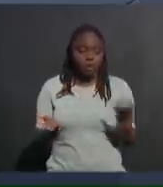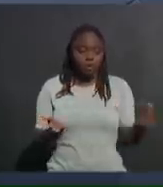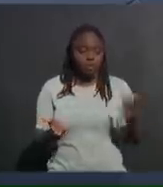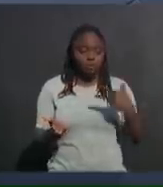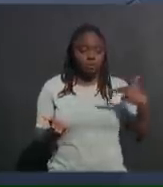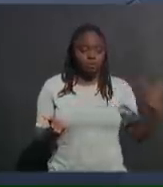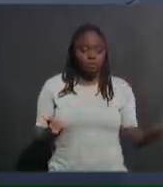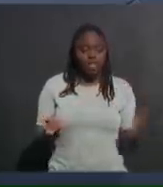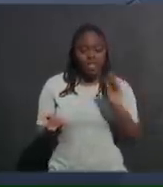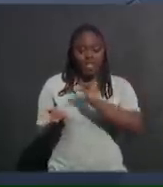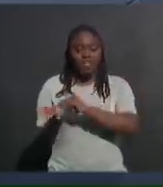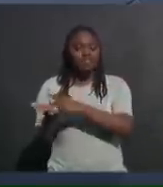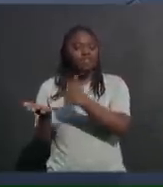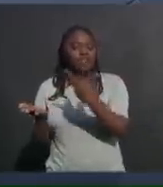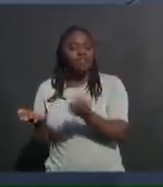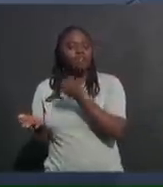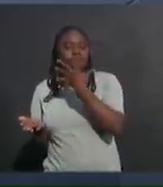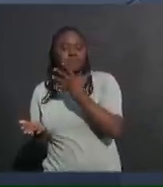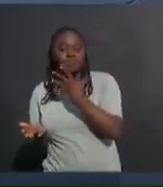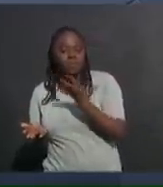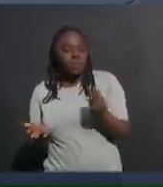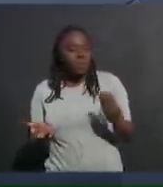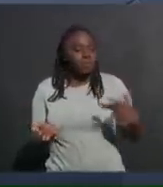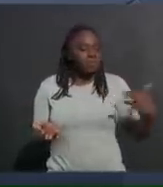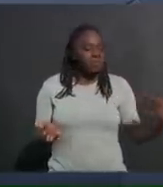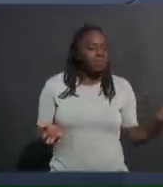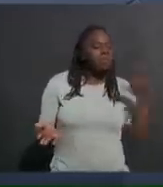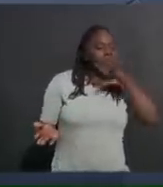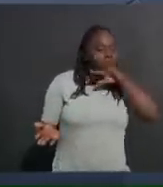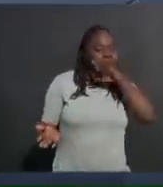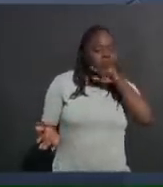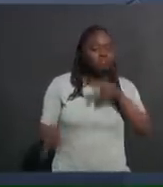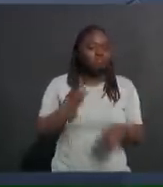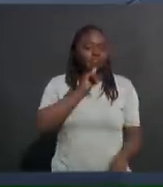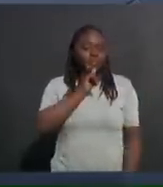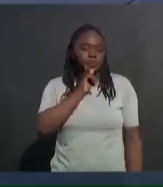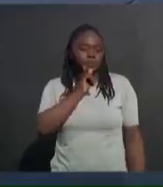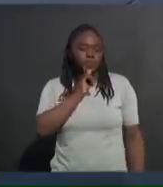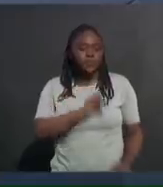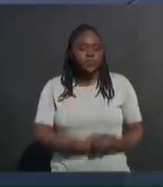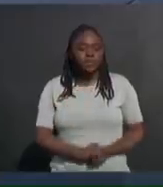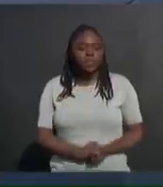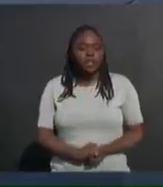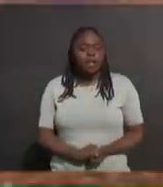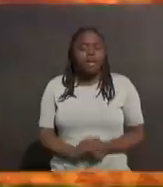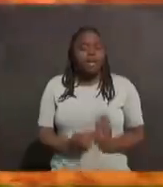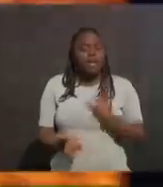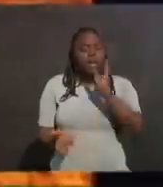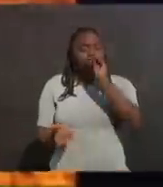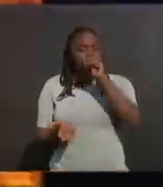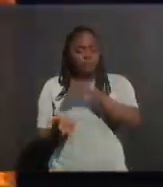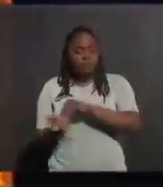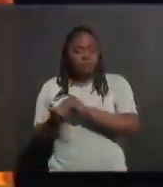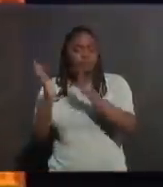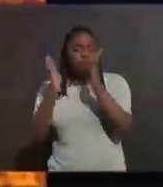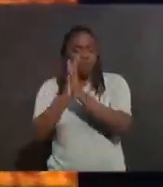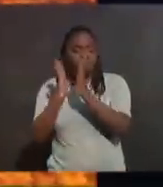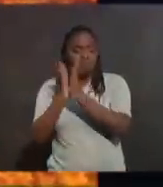são de coisas boas e os exageros realmente são de coisas ruins. Então, por exemplo, a gente tem falta de